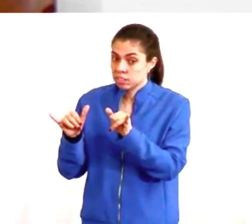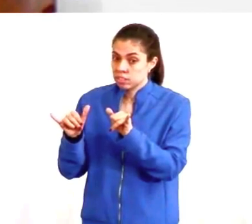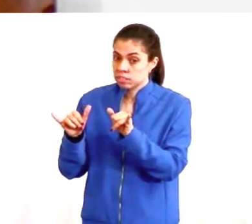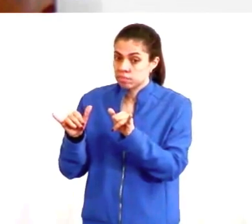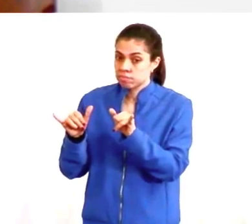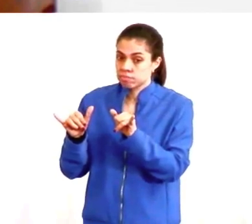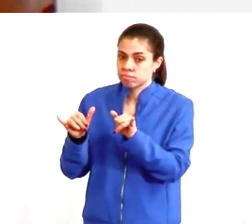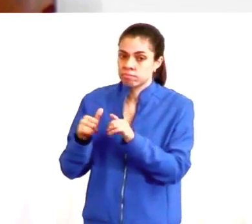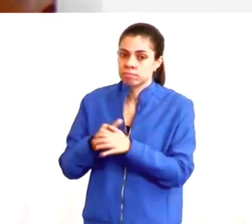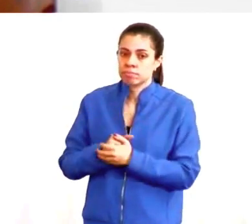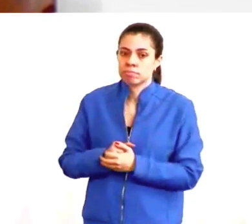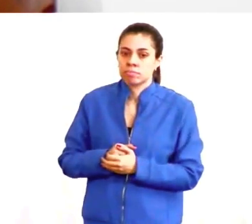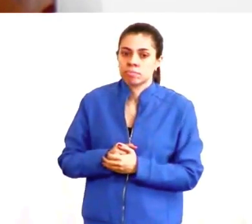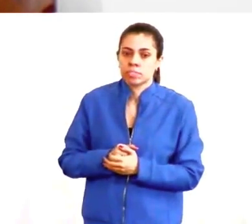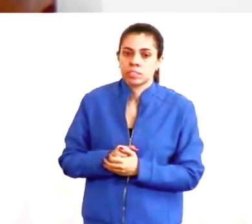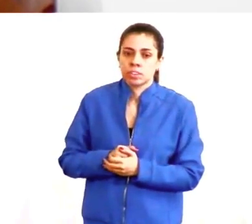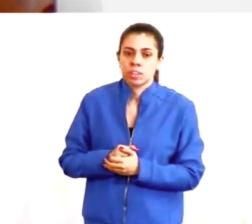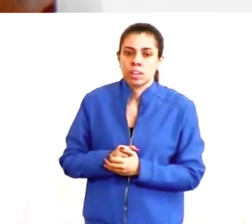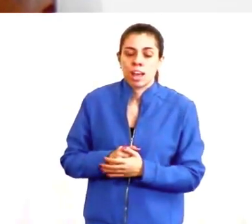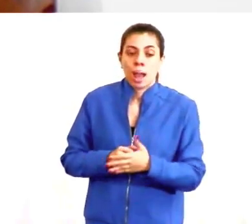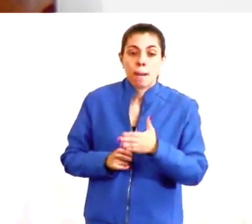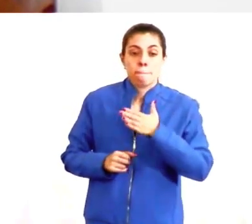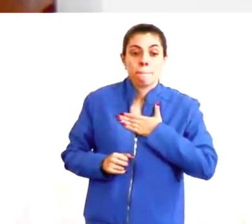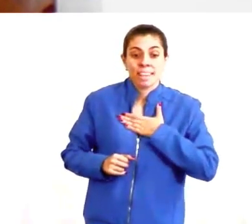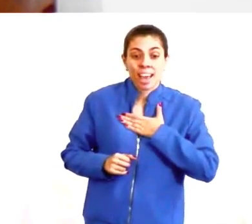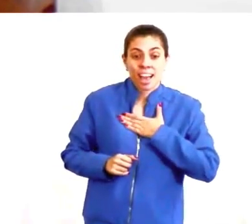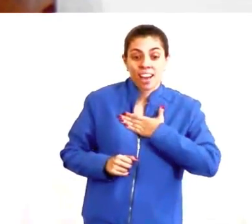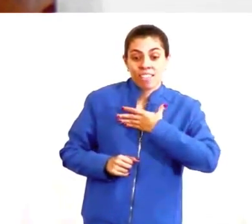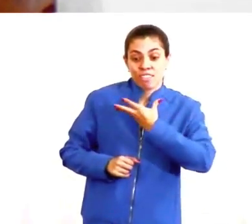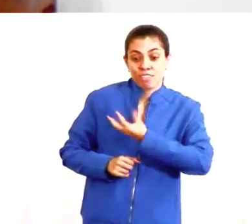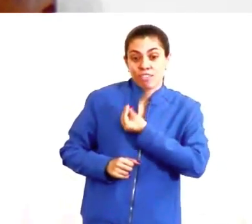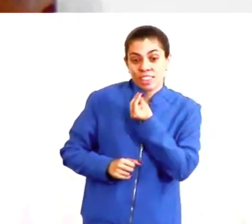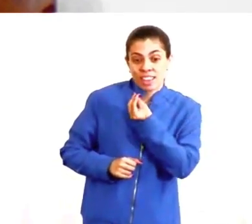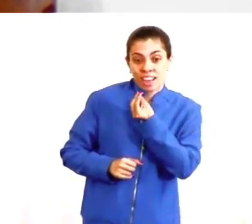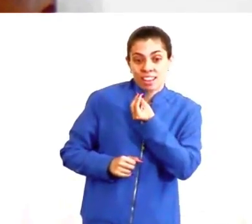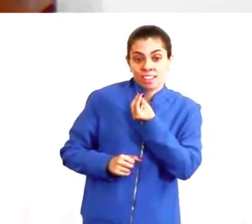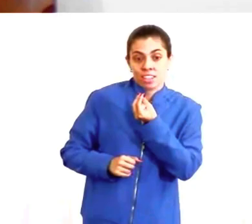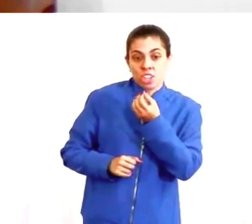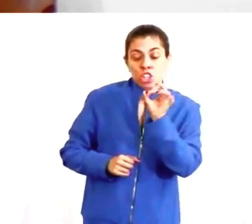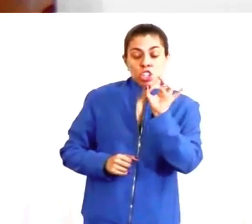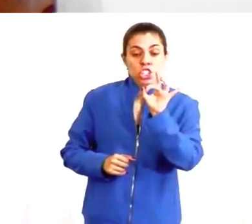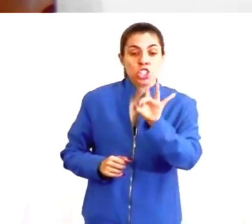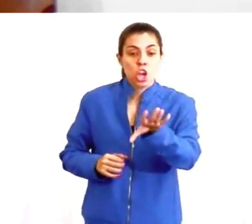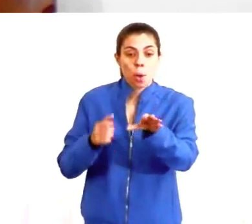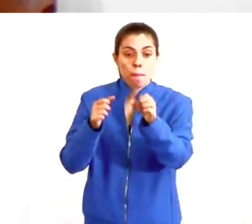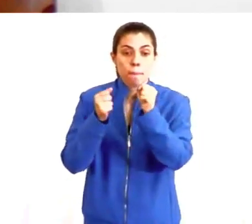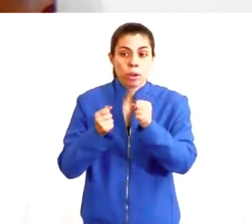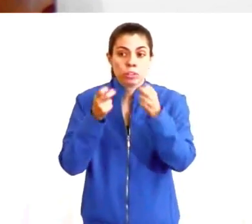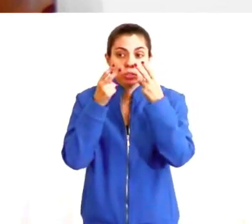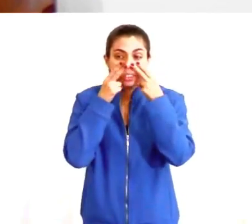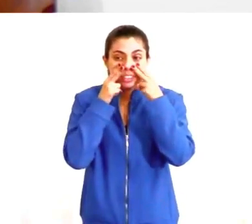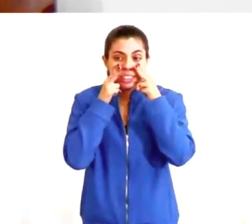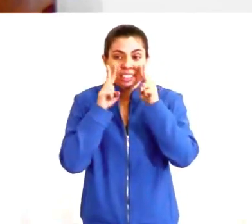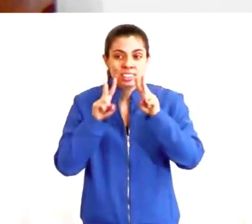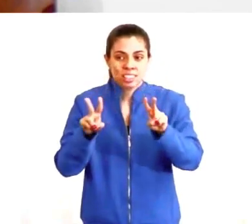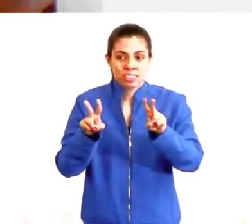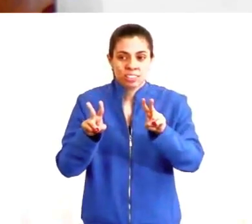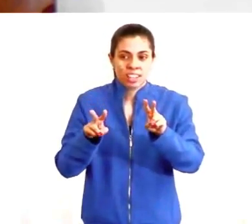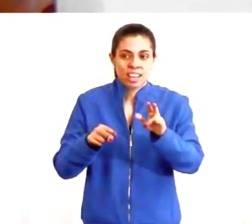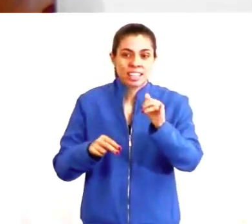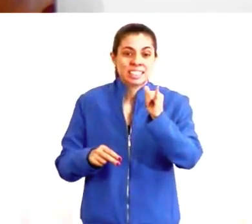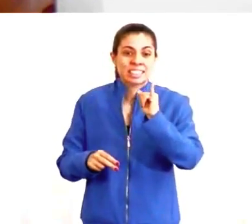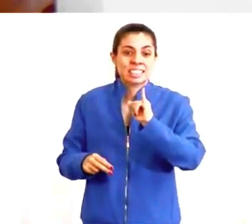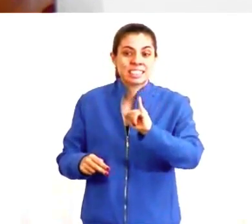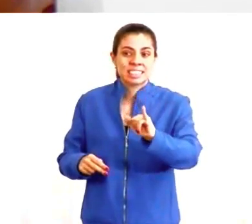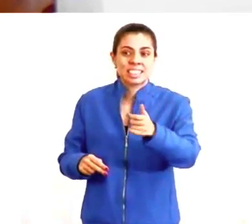encho de um testemunho. O testemunho é a vida que eu tenho com Deus, a vida que Deus me deu, o amor